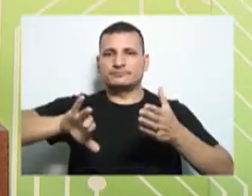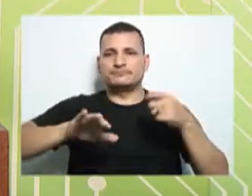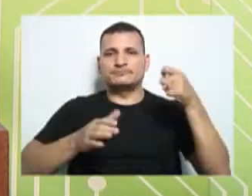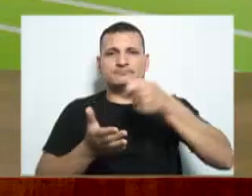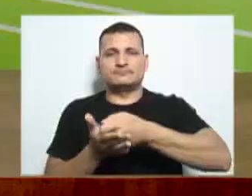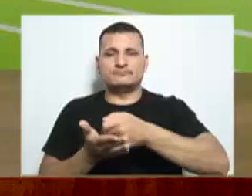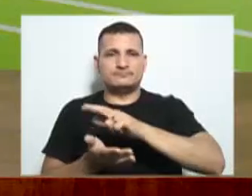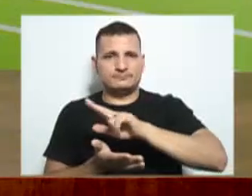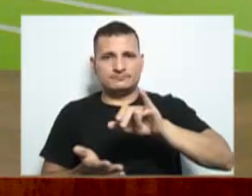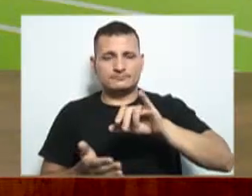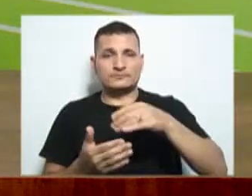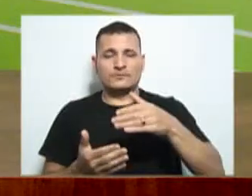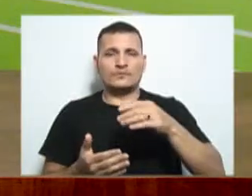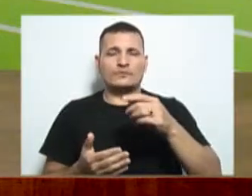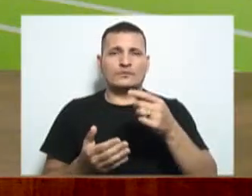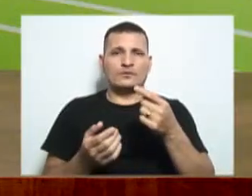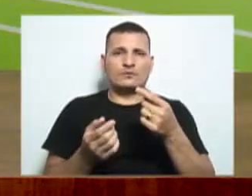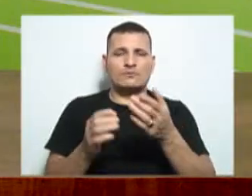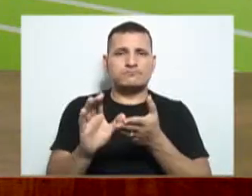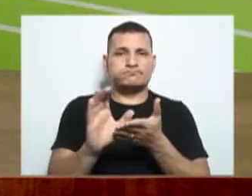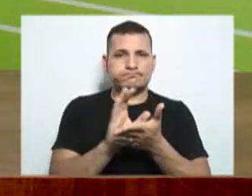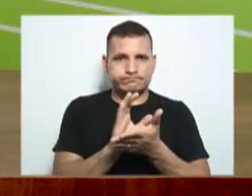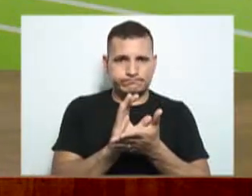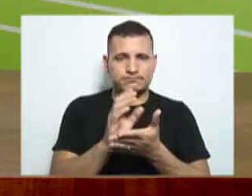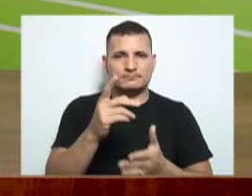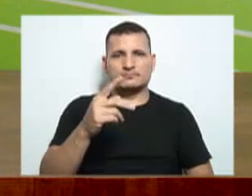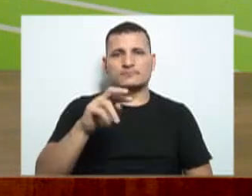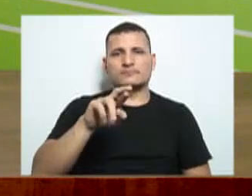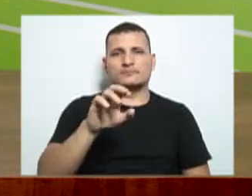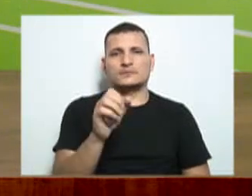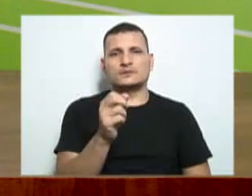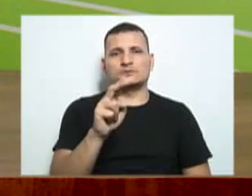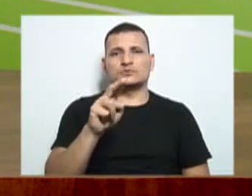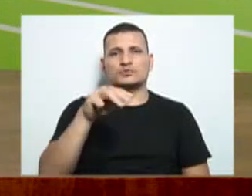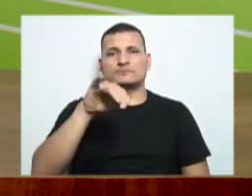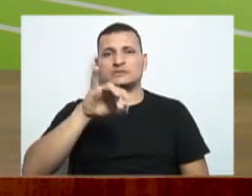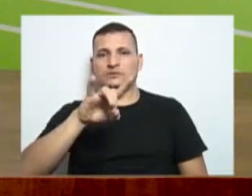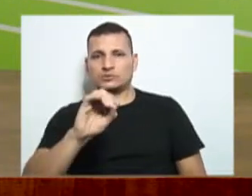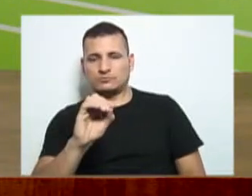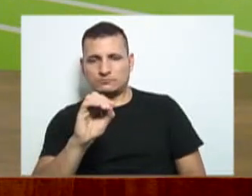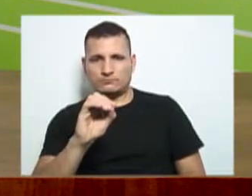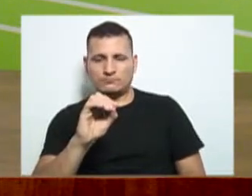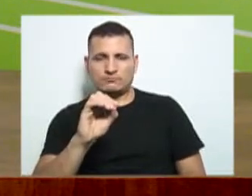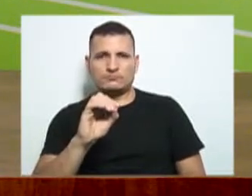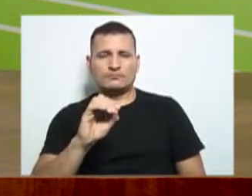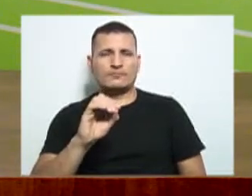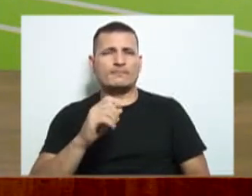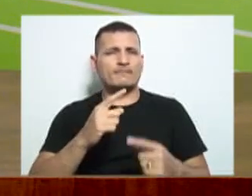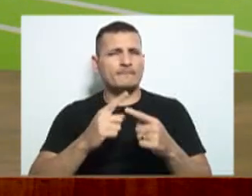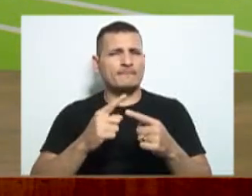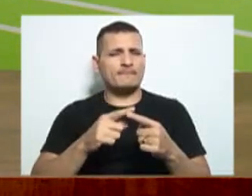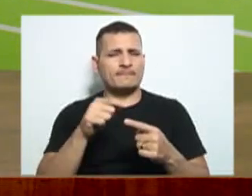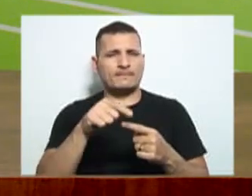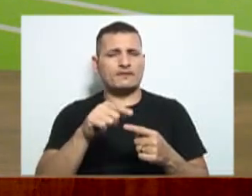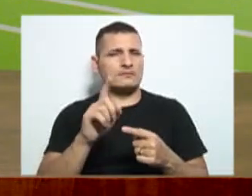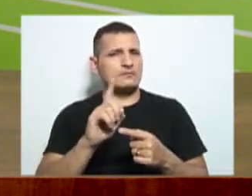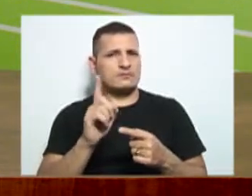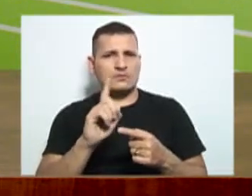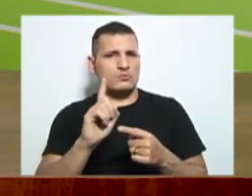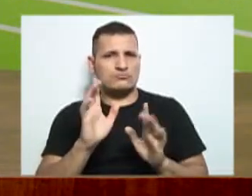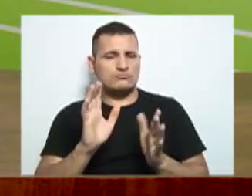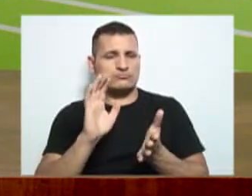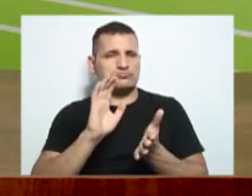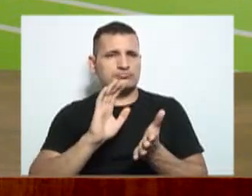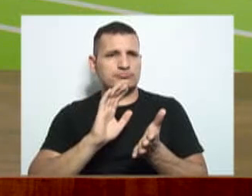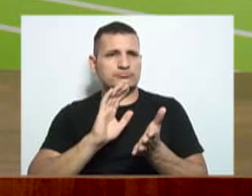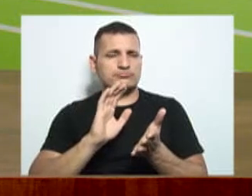caso do lucro presumido, não. No lucro presumido, a gente faz a presunção, embora, porque o lucro presumido não se apura, não pega.